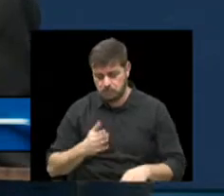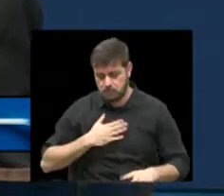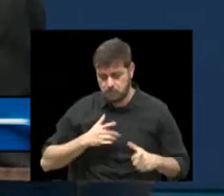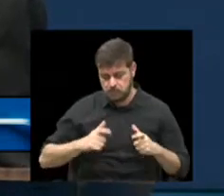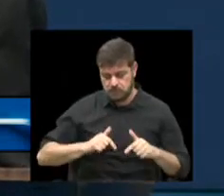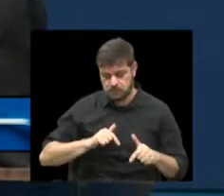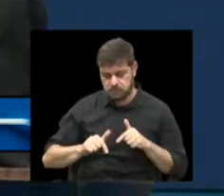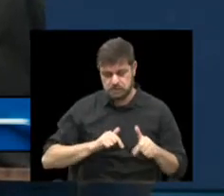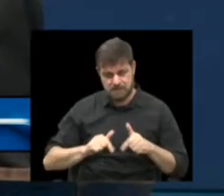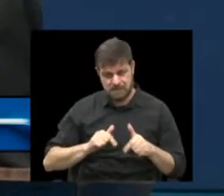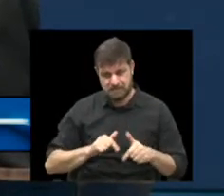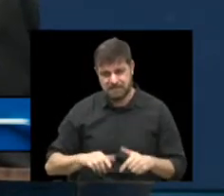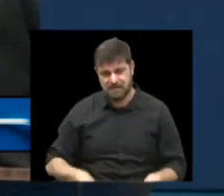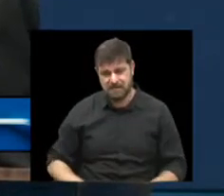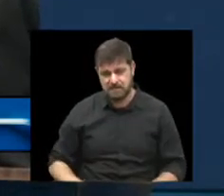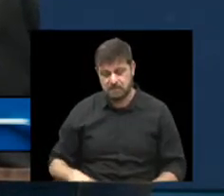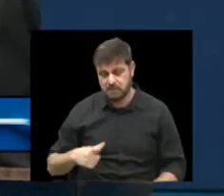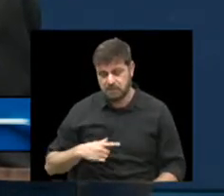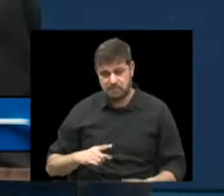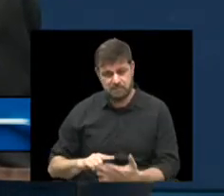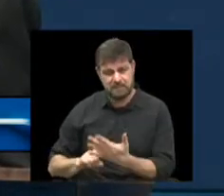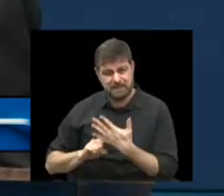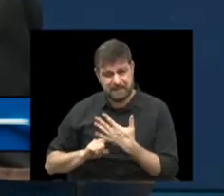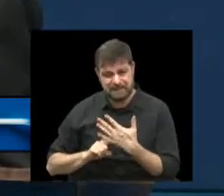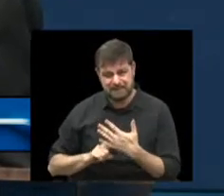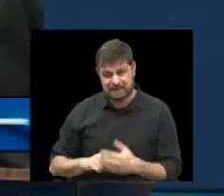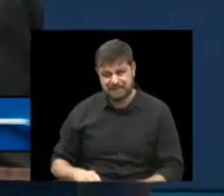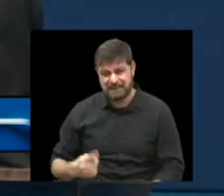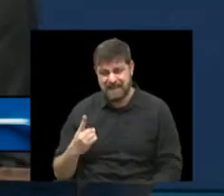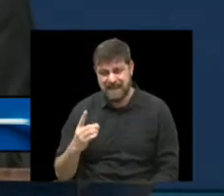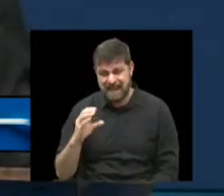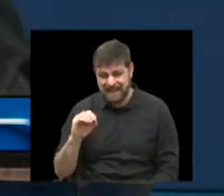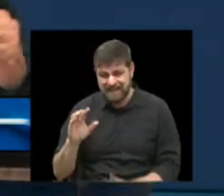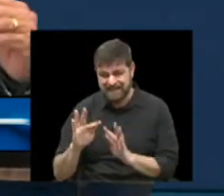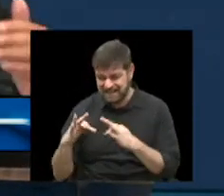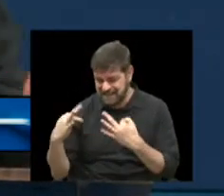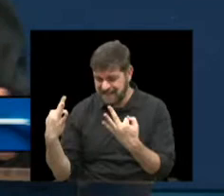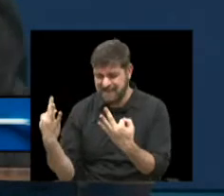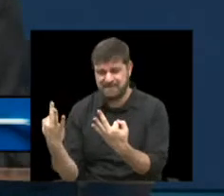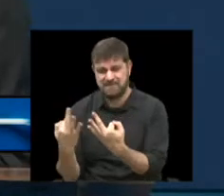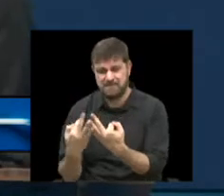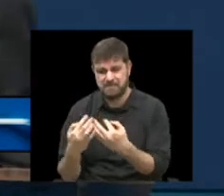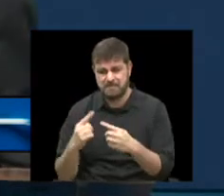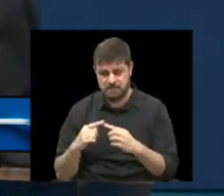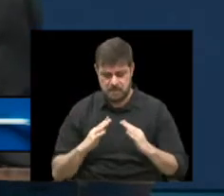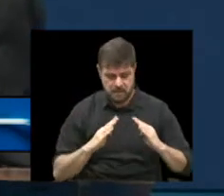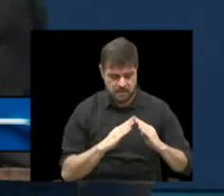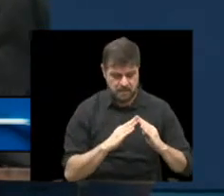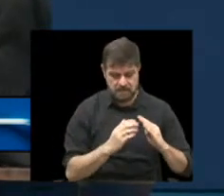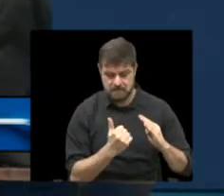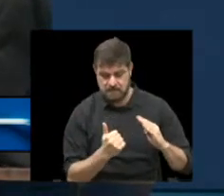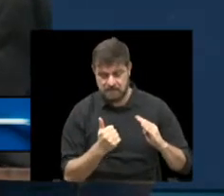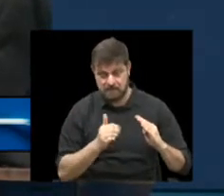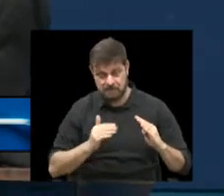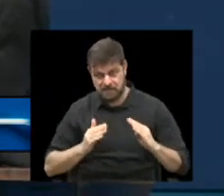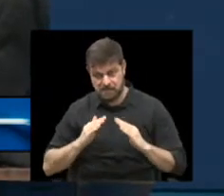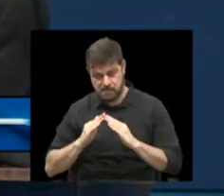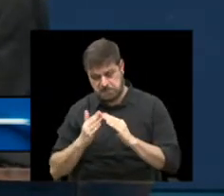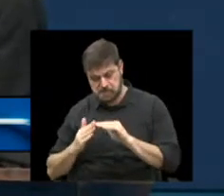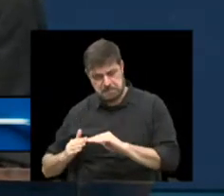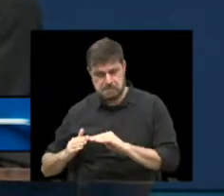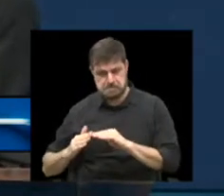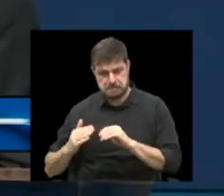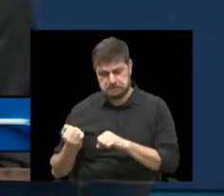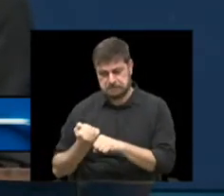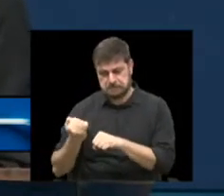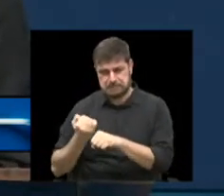gabinete mais de 10 famílias reclamando que está fazendo barraco do lado da casa dela, barraco